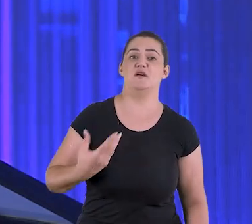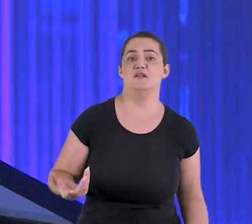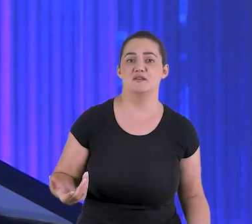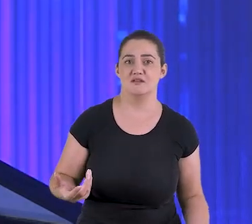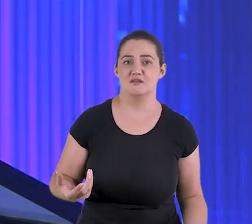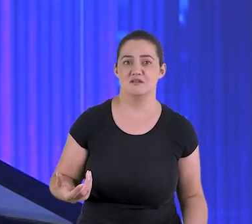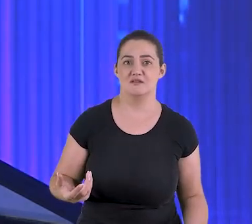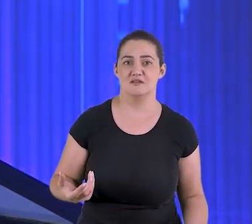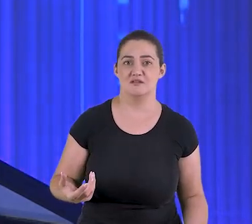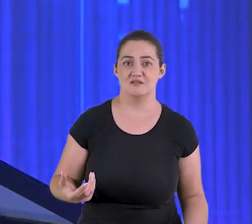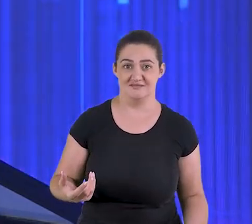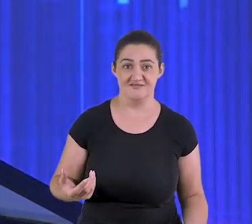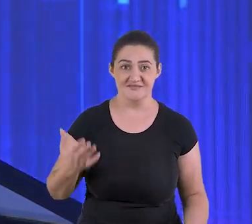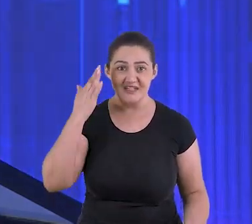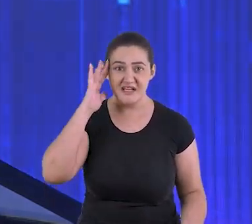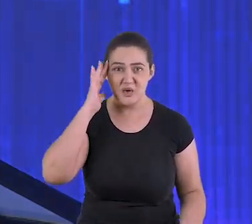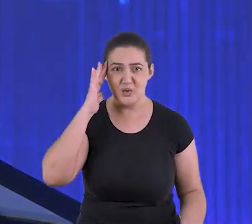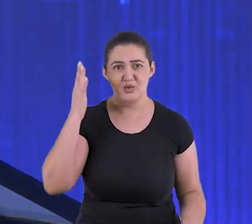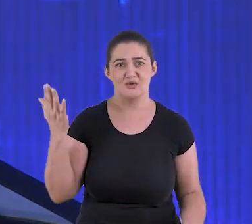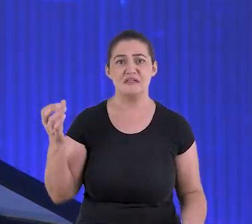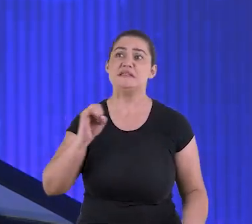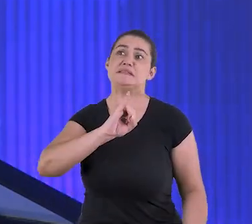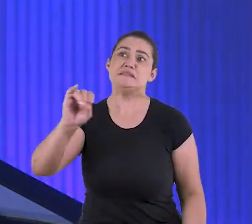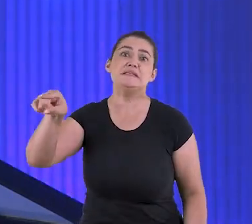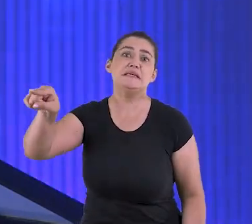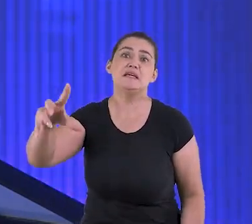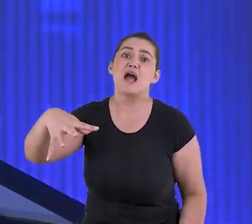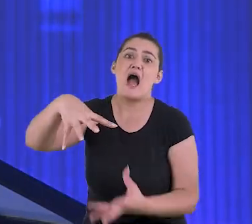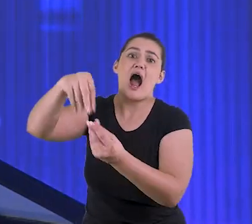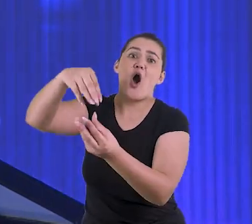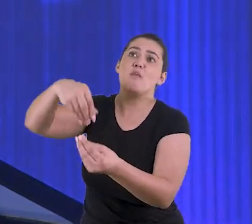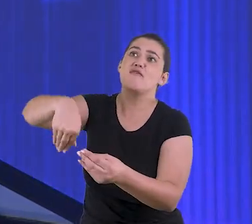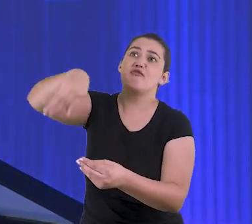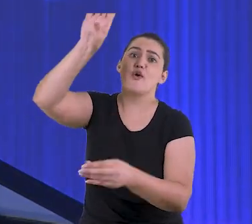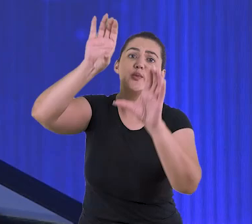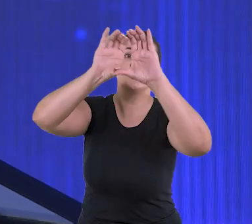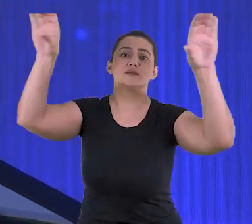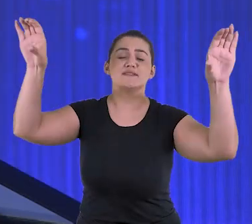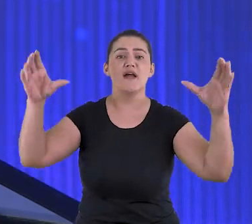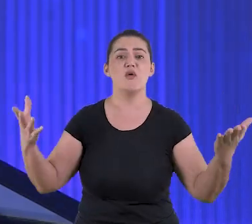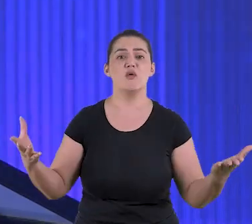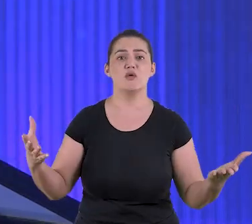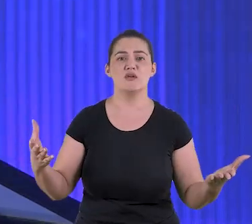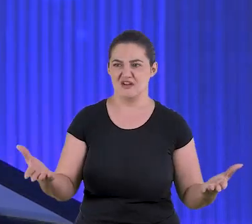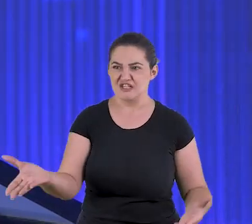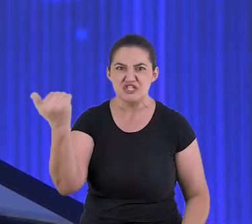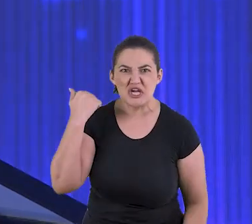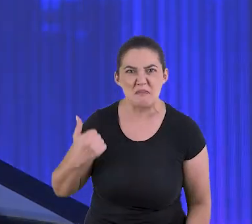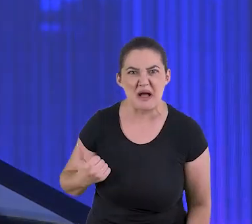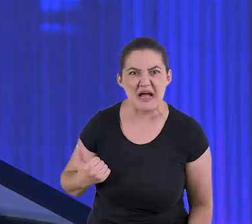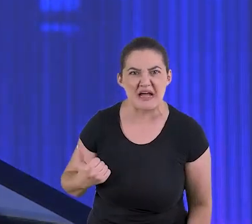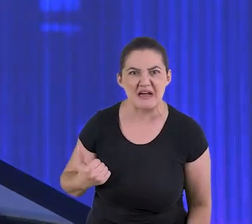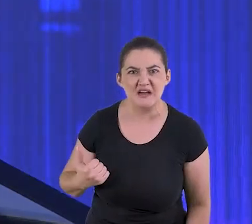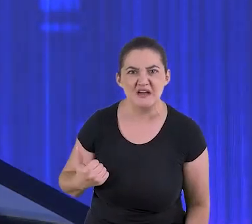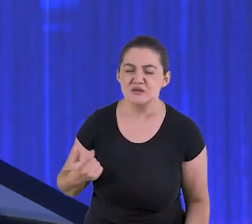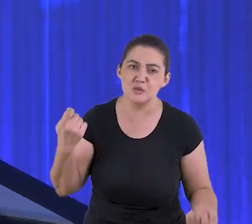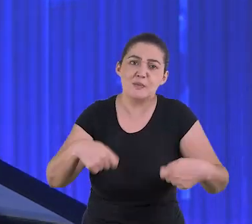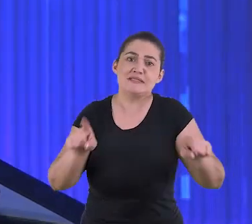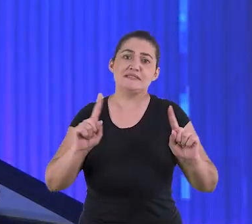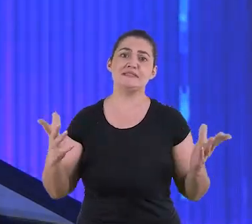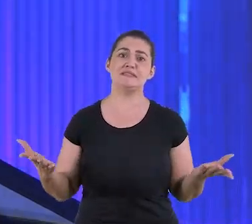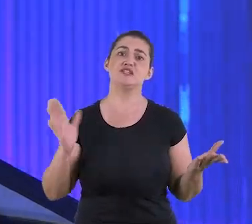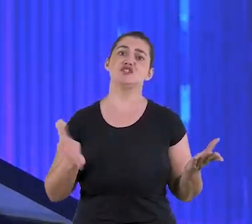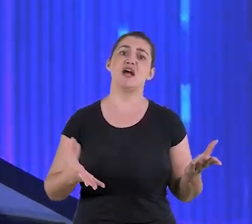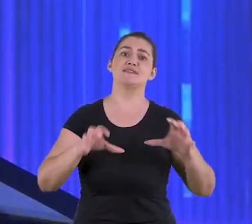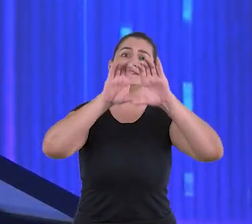não ressuscitaria Lázaro para trazê-lo de volta a este mundo, se ele já estivesse no paraíso, porque a solução para o problema da morte é a